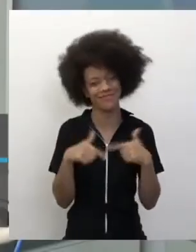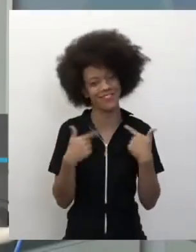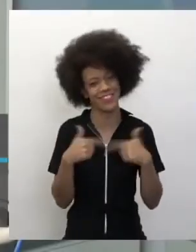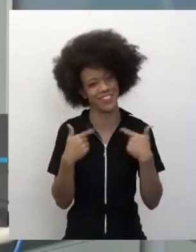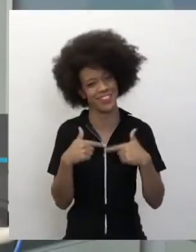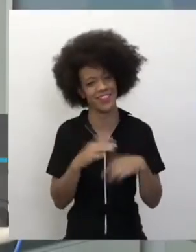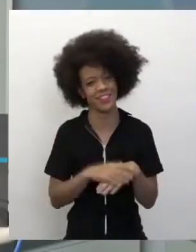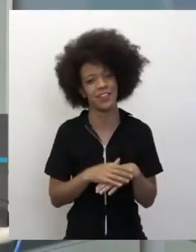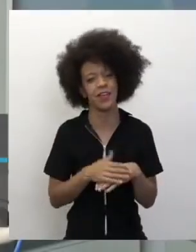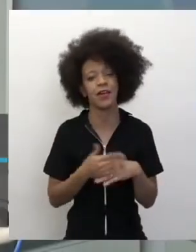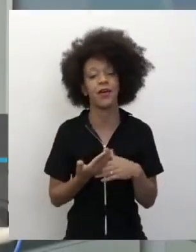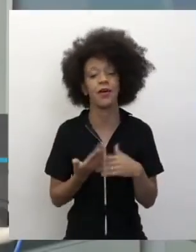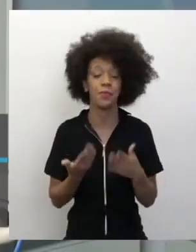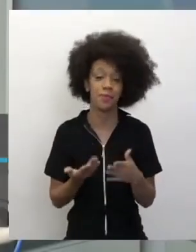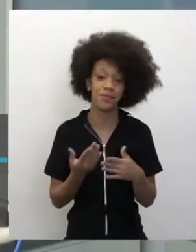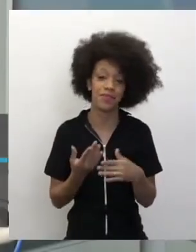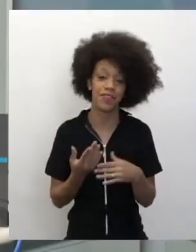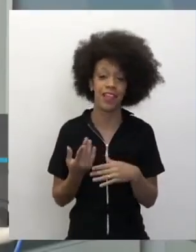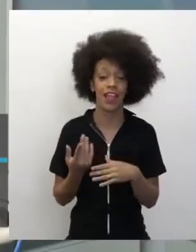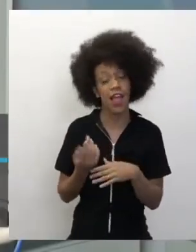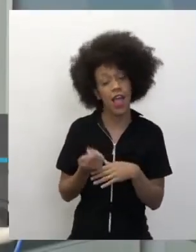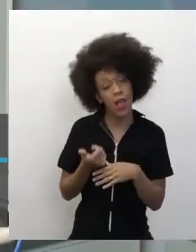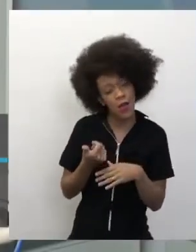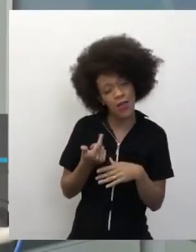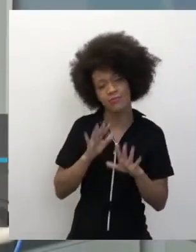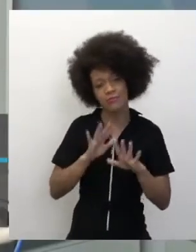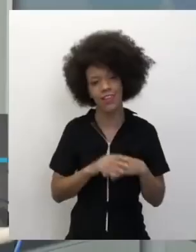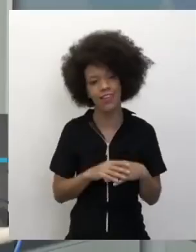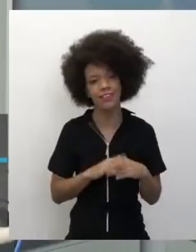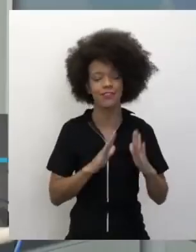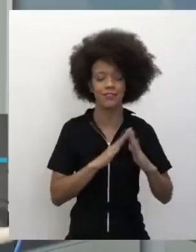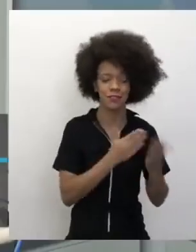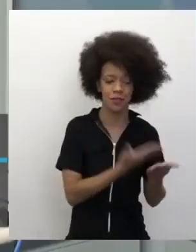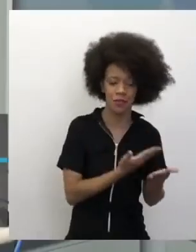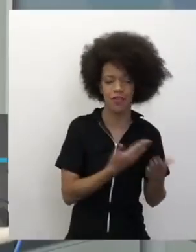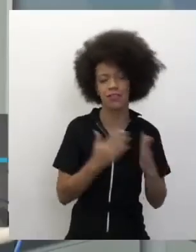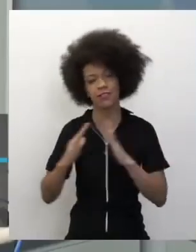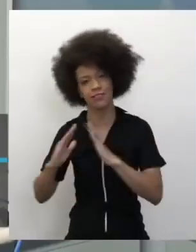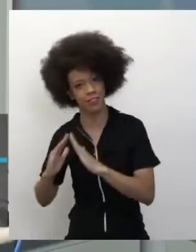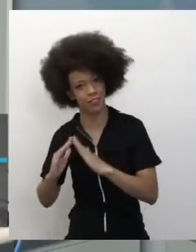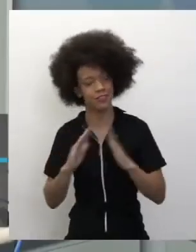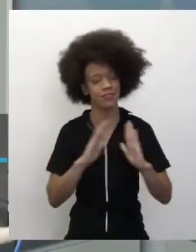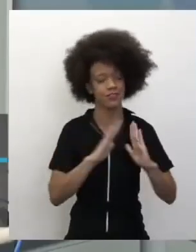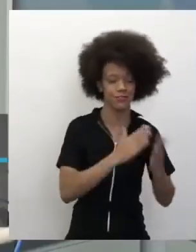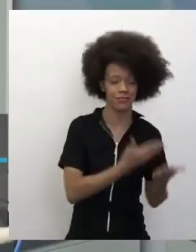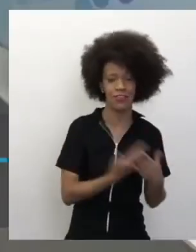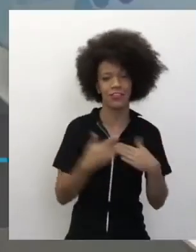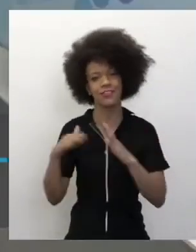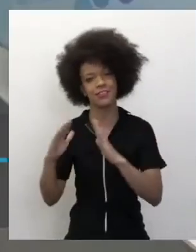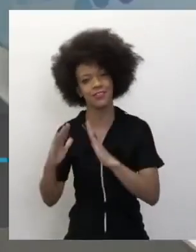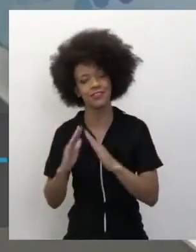Vai para casa, o nosso caso é casa e escola. Exatamente. Mas faz às vezes de escritório.